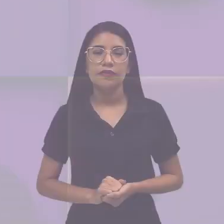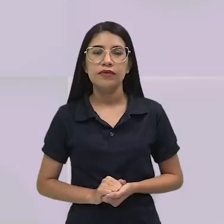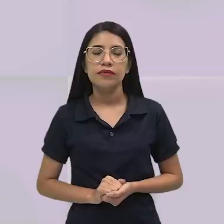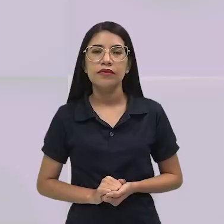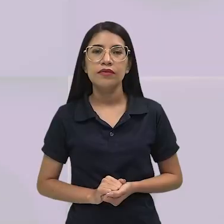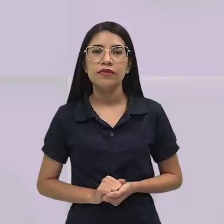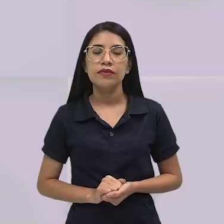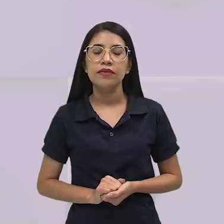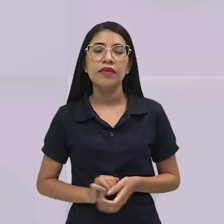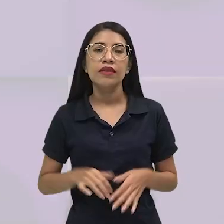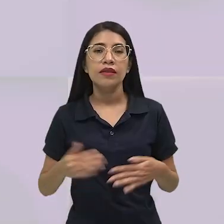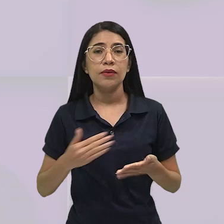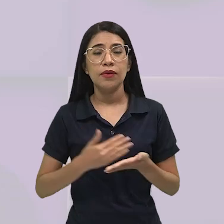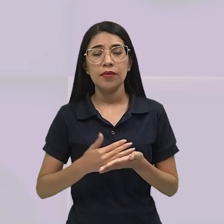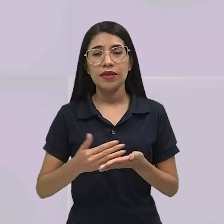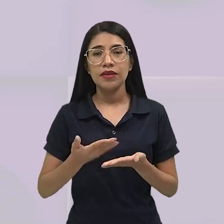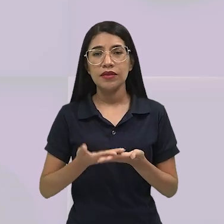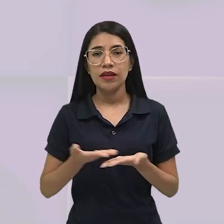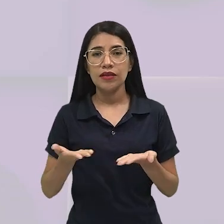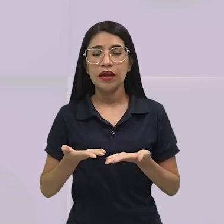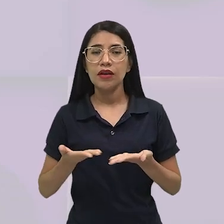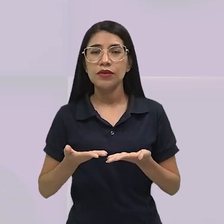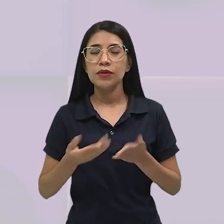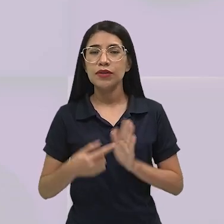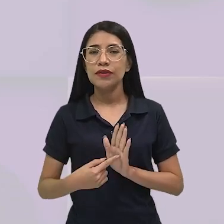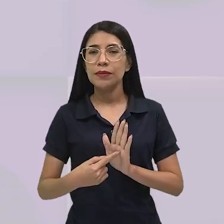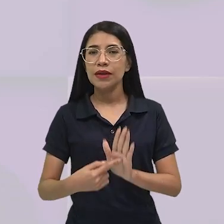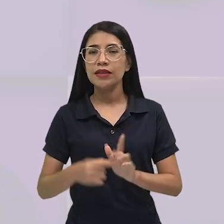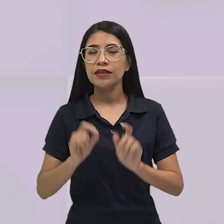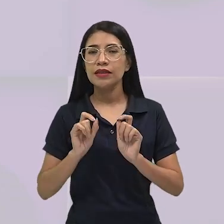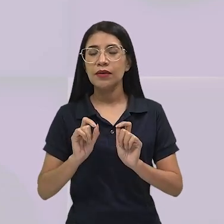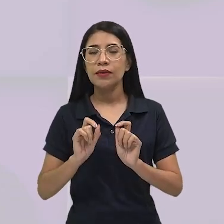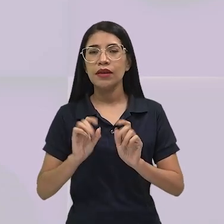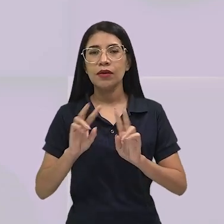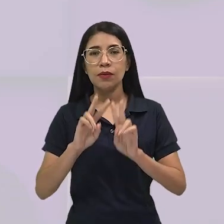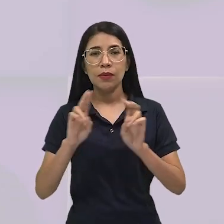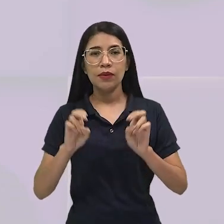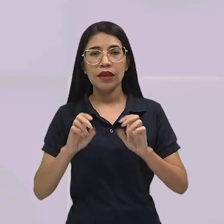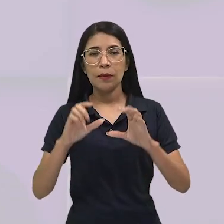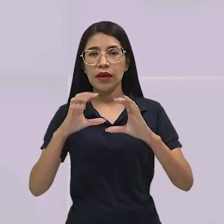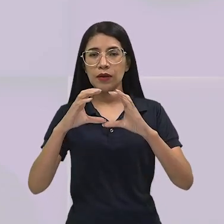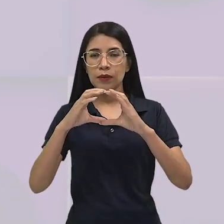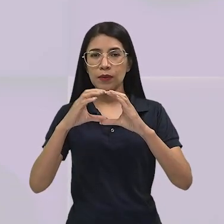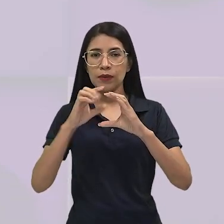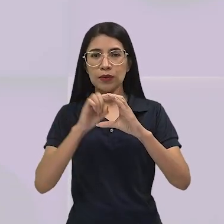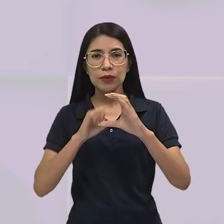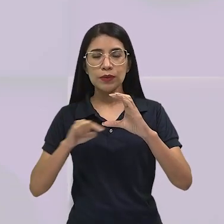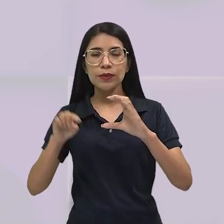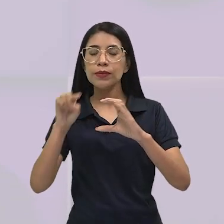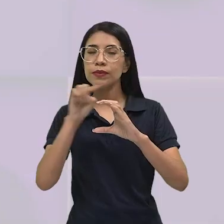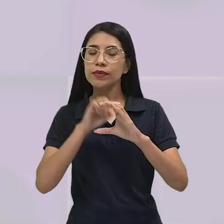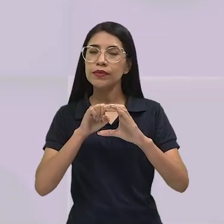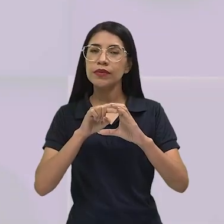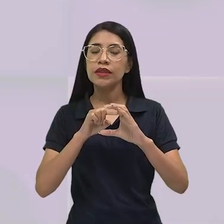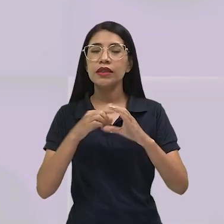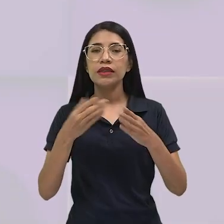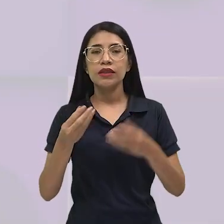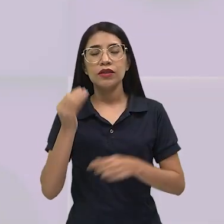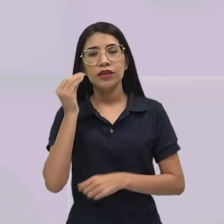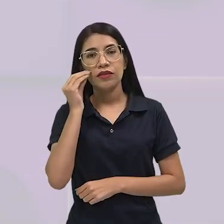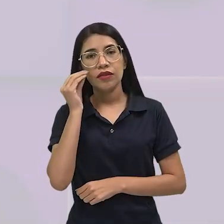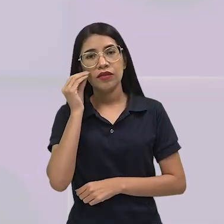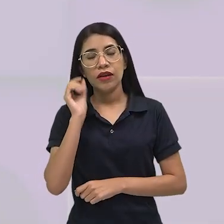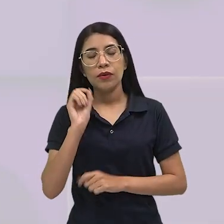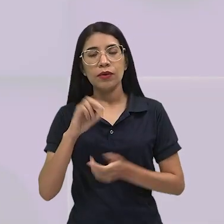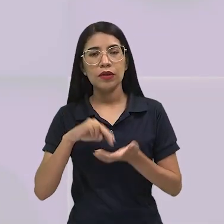Dando início a essa aula, hoje nós vamos tratar do círculo. Então vamos ver o